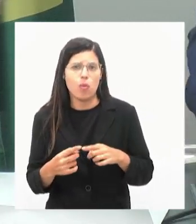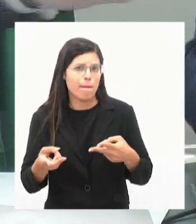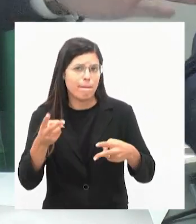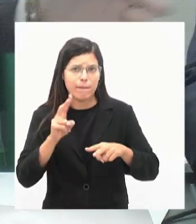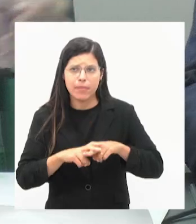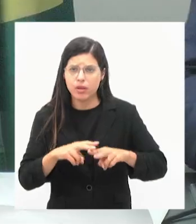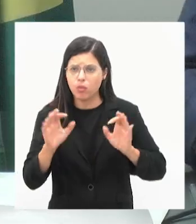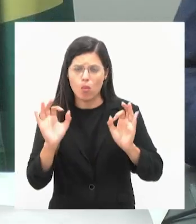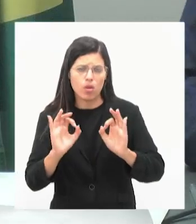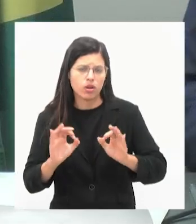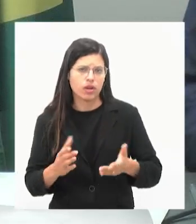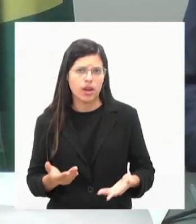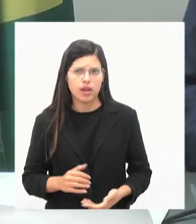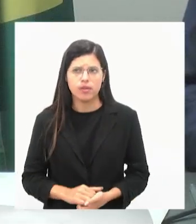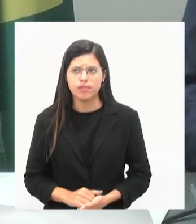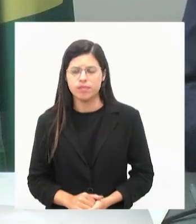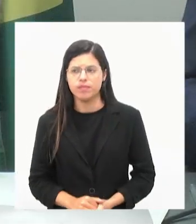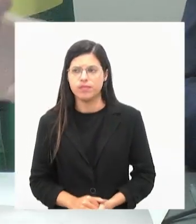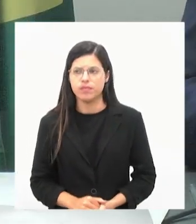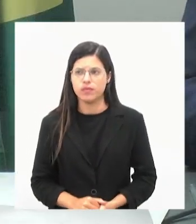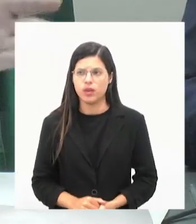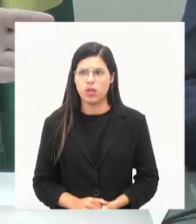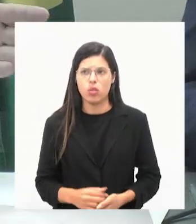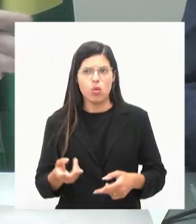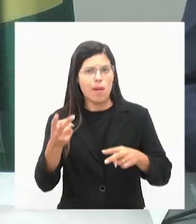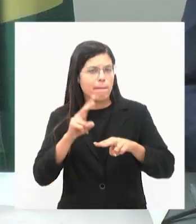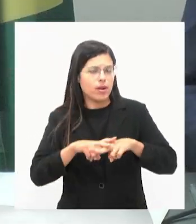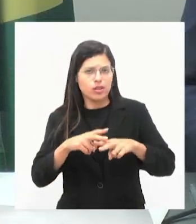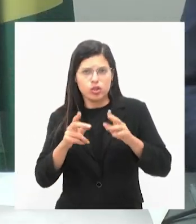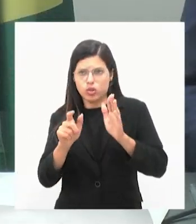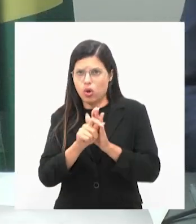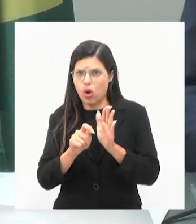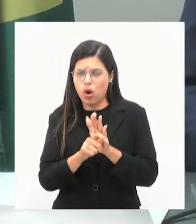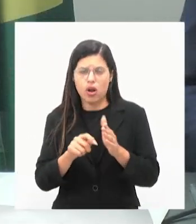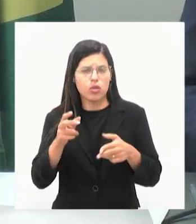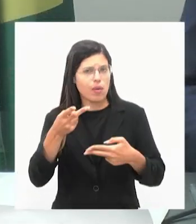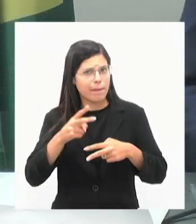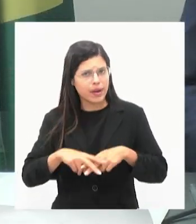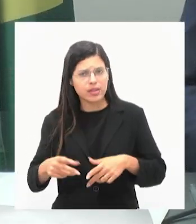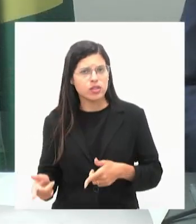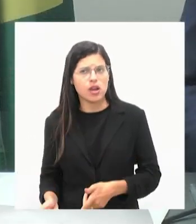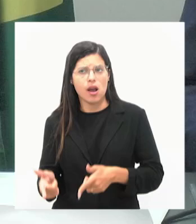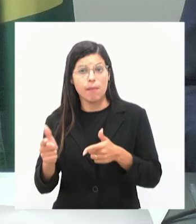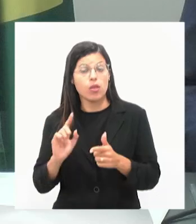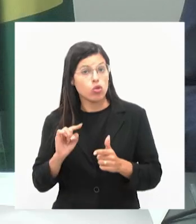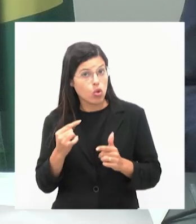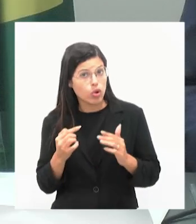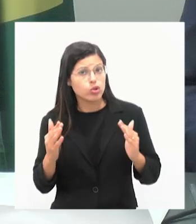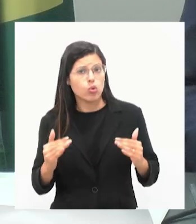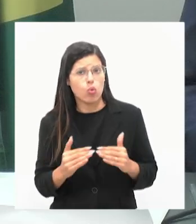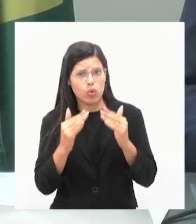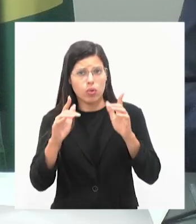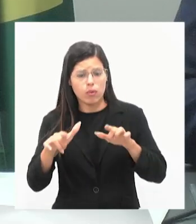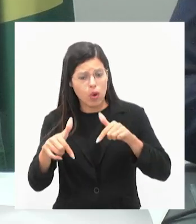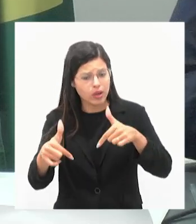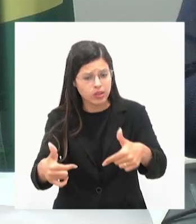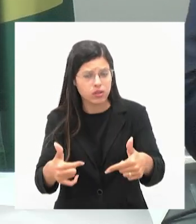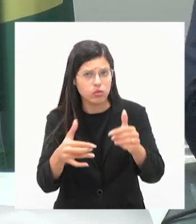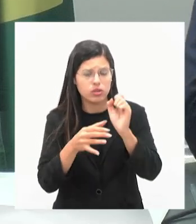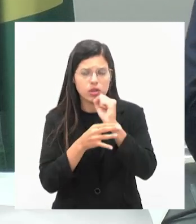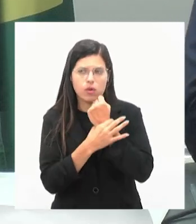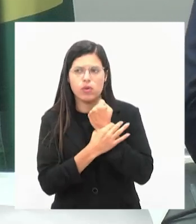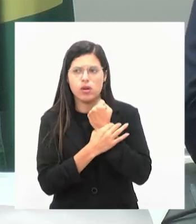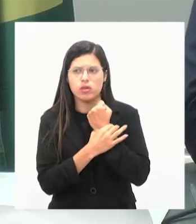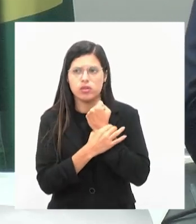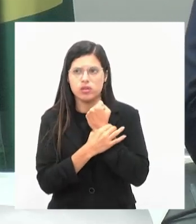não sarqueia, como disse o deputado Rodrigo Amorim. Não prende droga, não prende arma. Nós somos totalmente favoráveis, sim, às operações de segurança. Chega